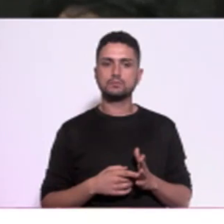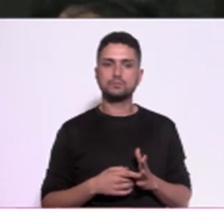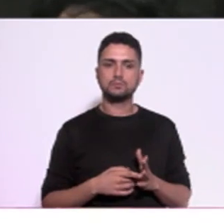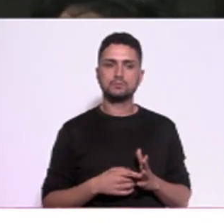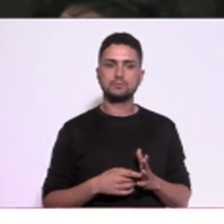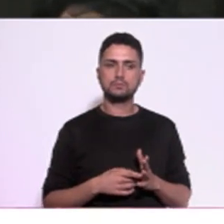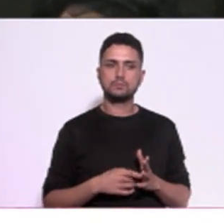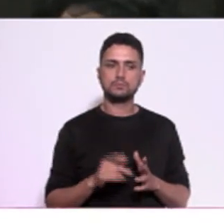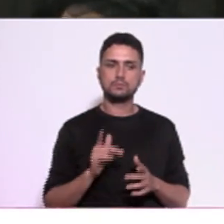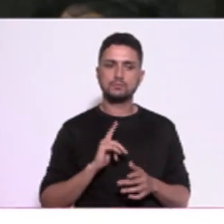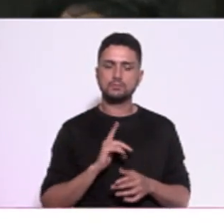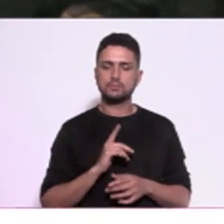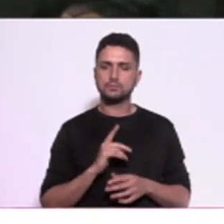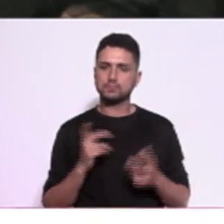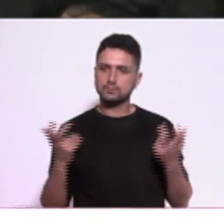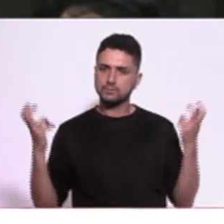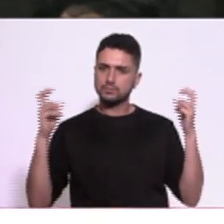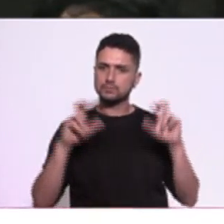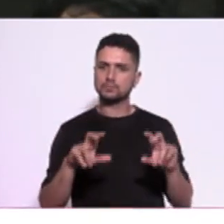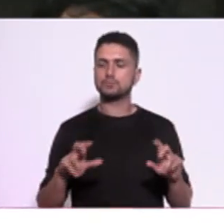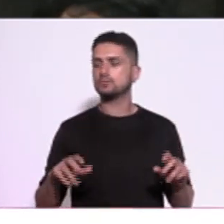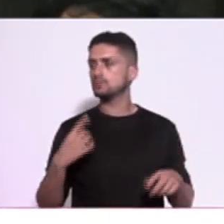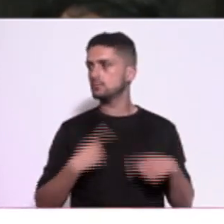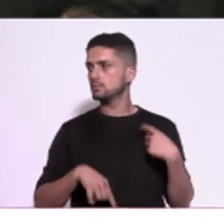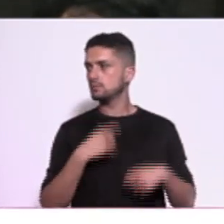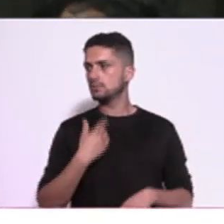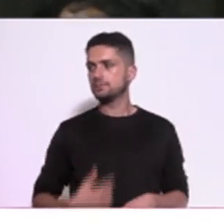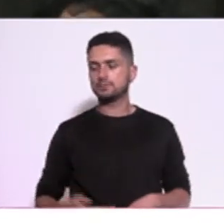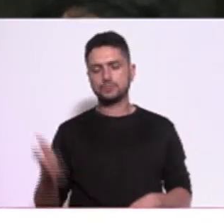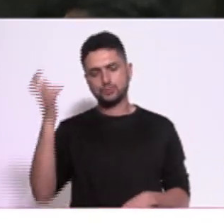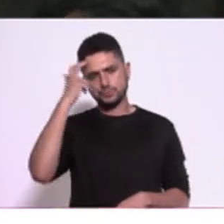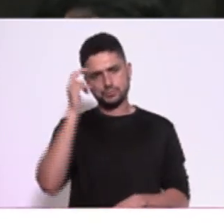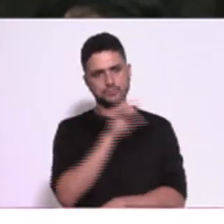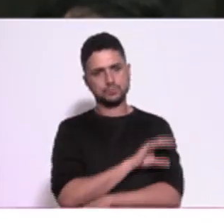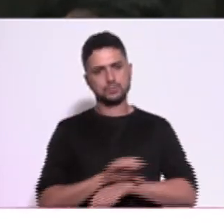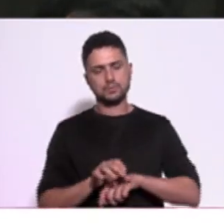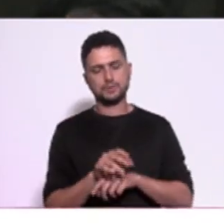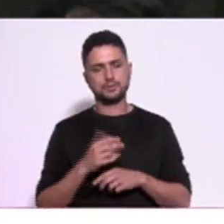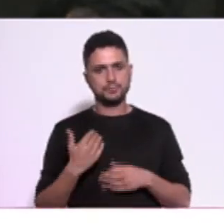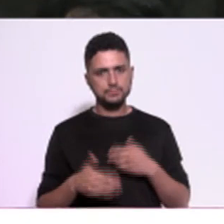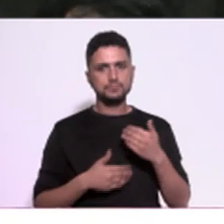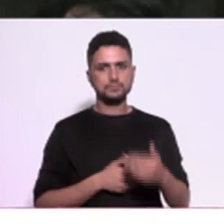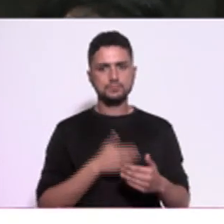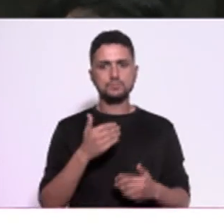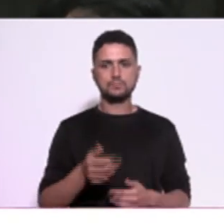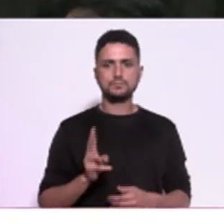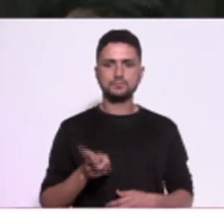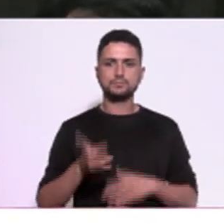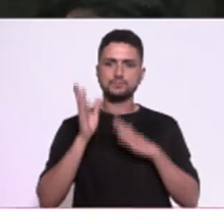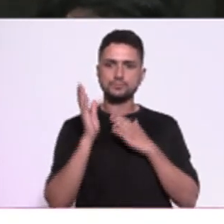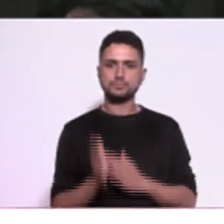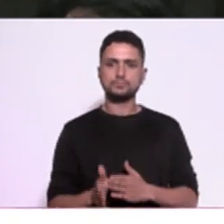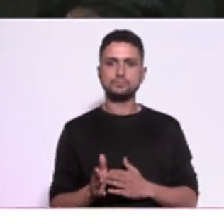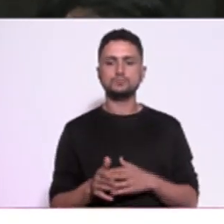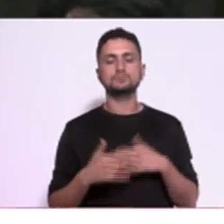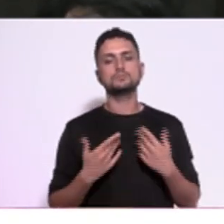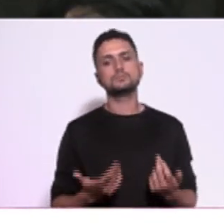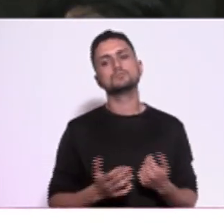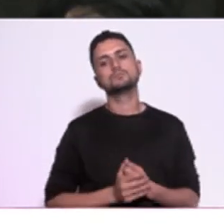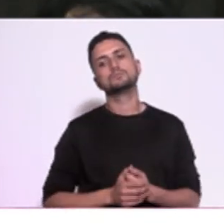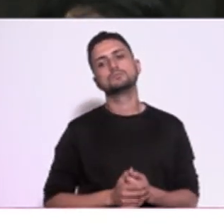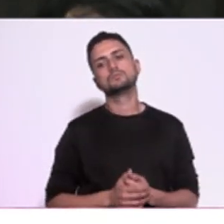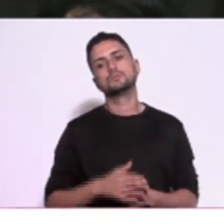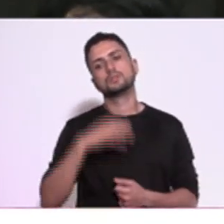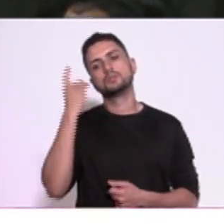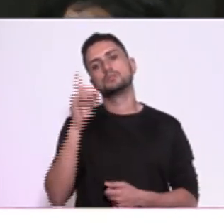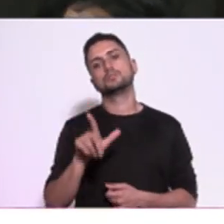em políticas públicas de cultura consequentes e que sejam consolidadas. Então, nobre